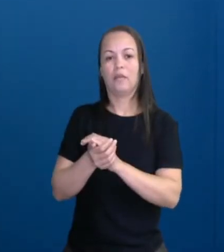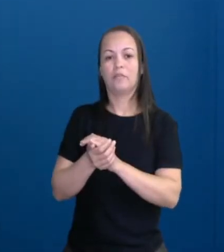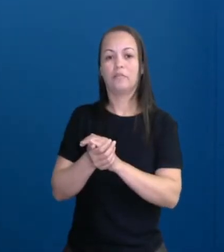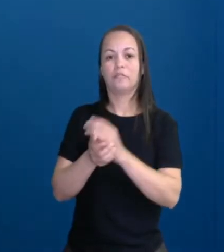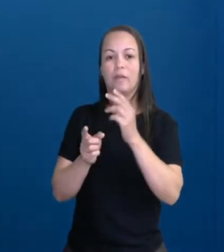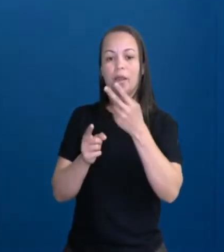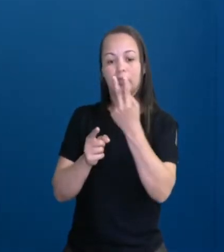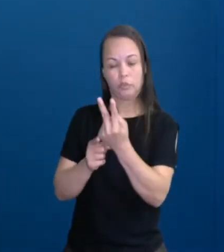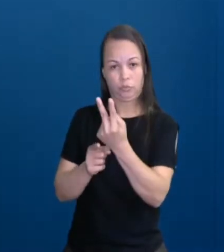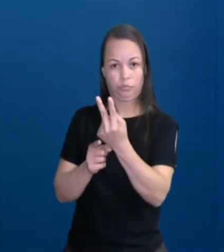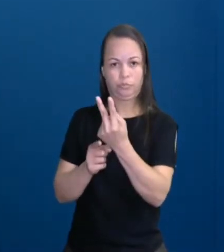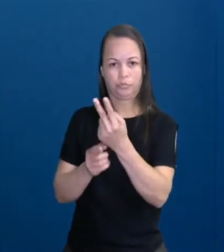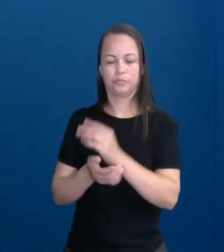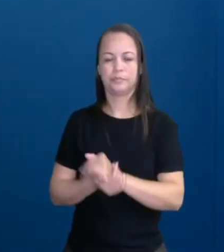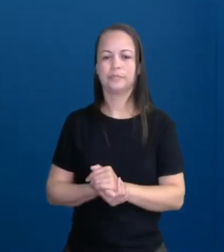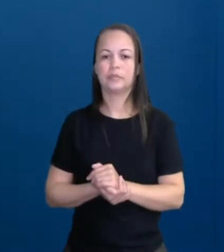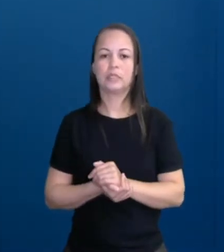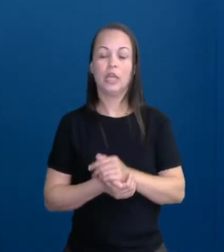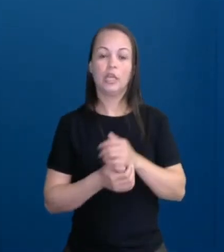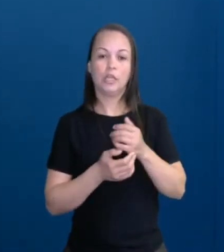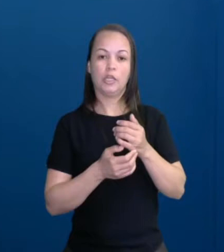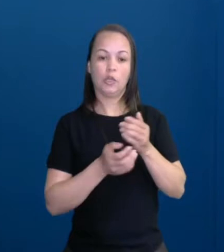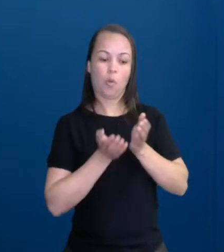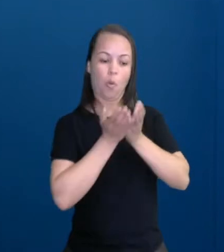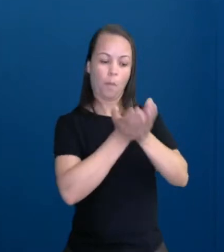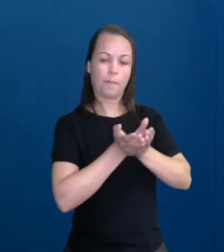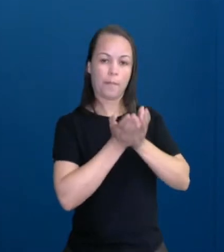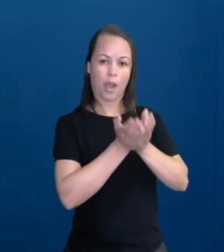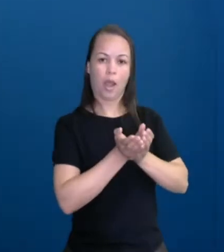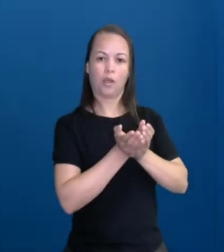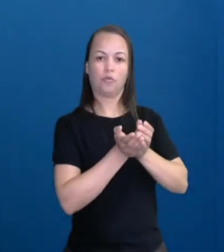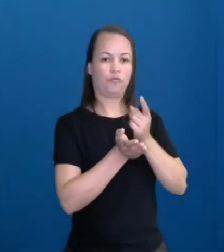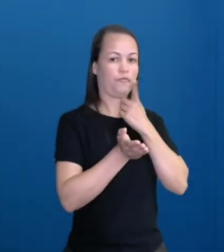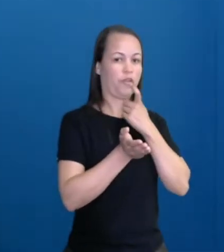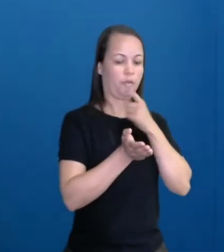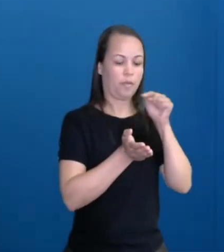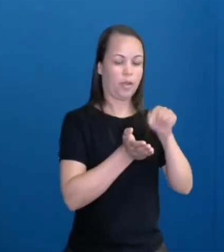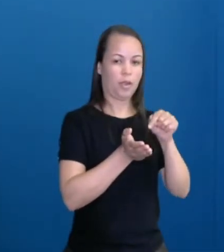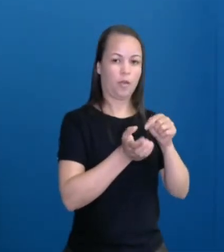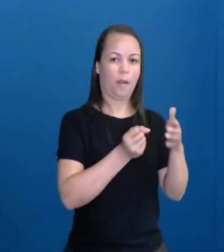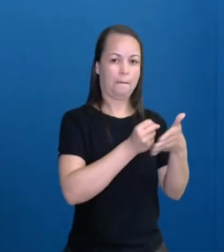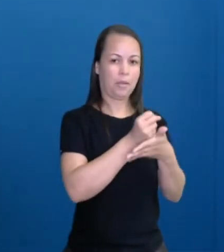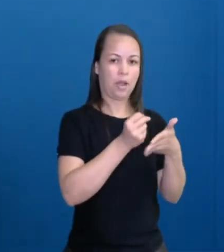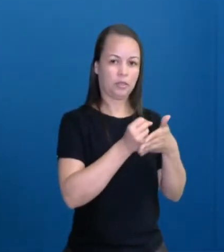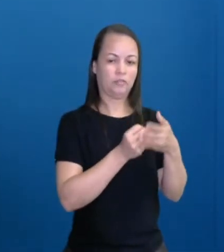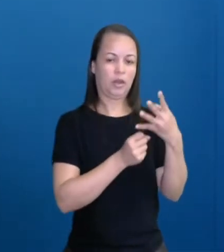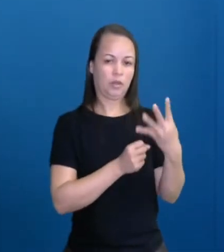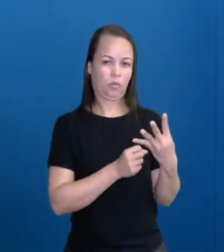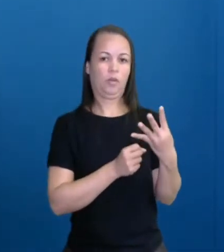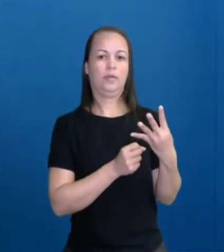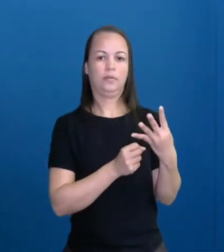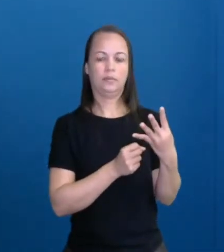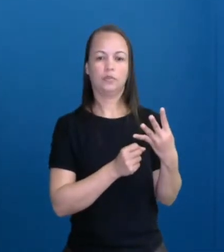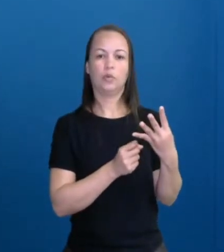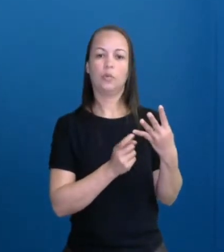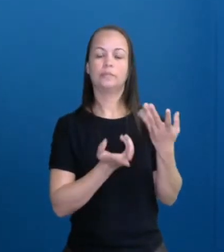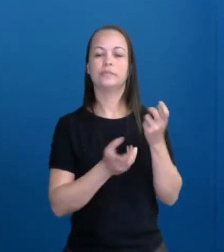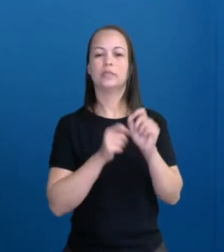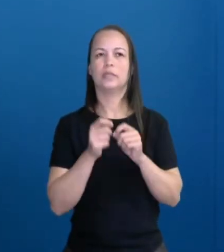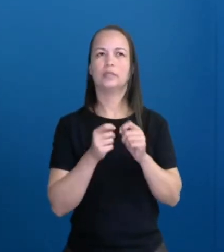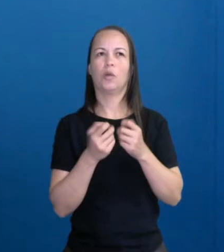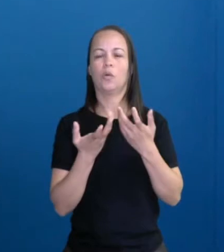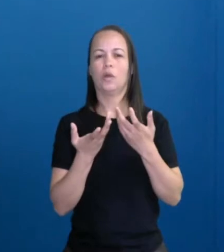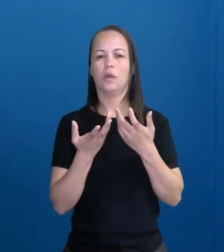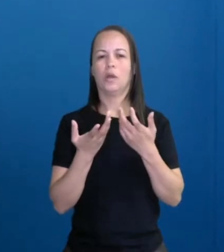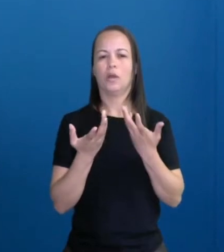vale 2. E o barco vermelho, a base vale 4. Então, lembra que a escala, a gente coloca o